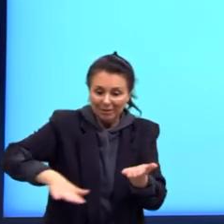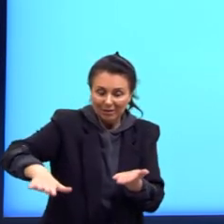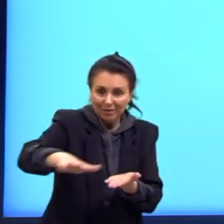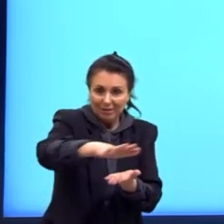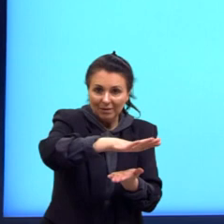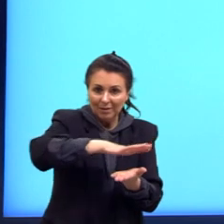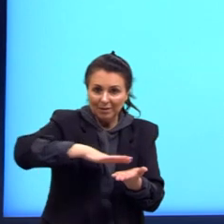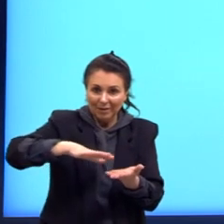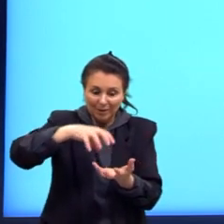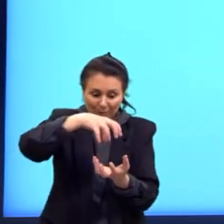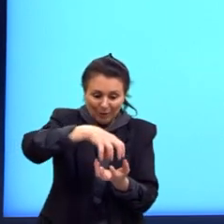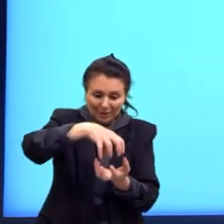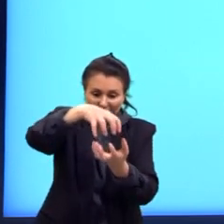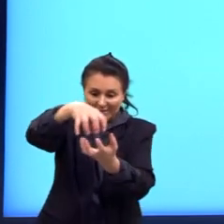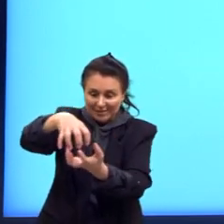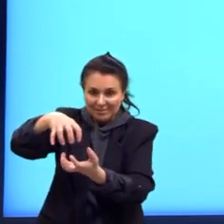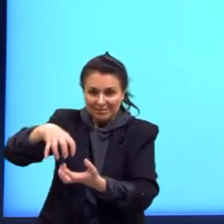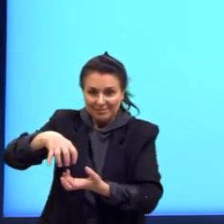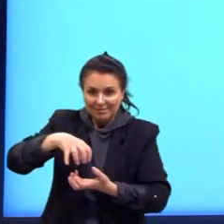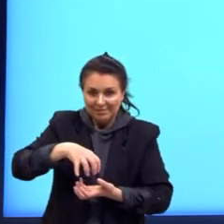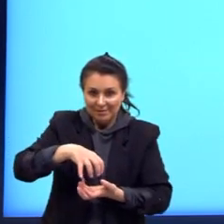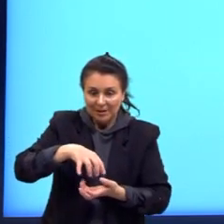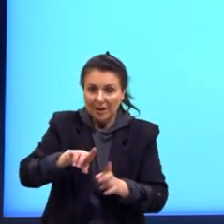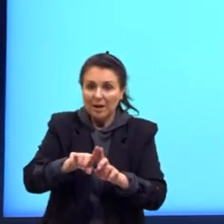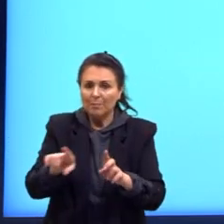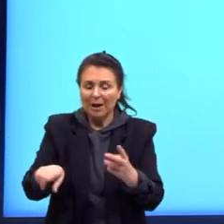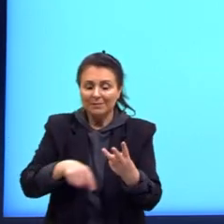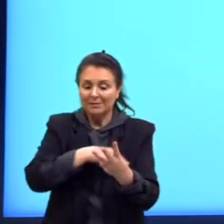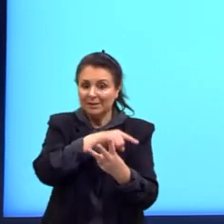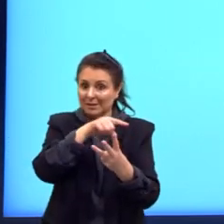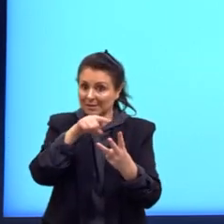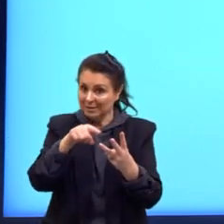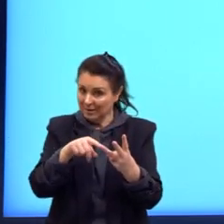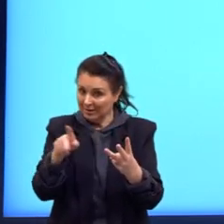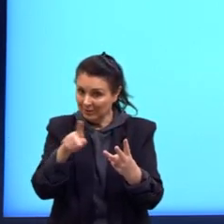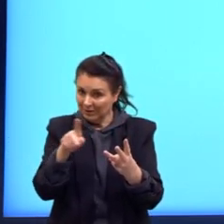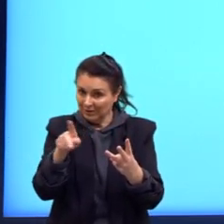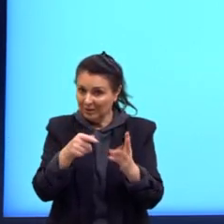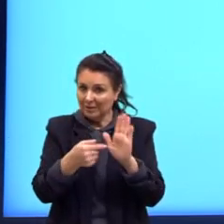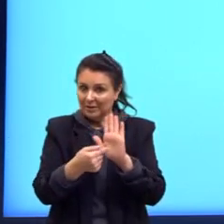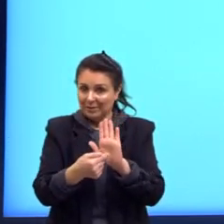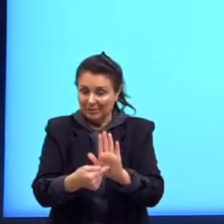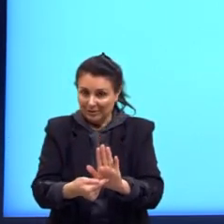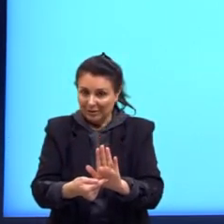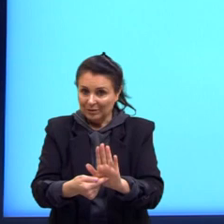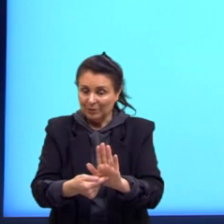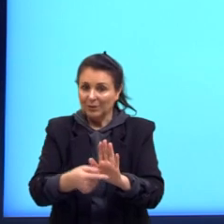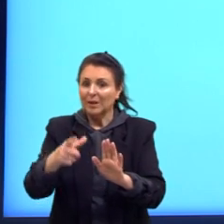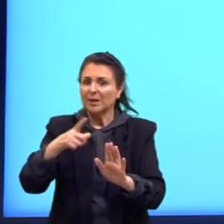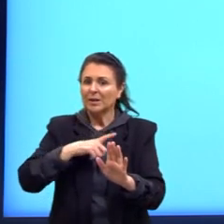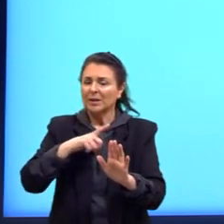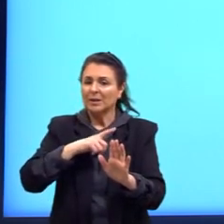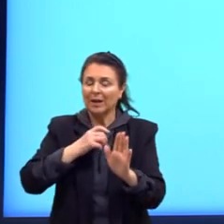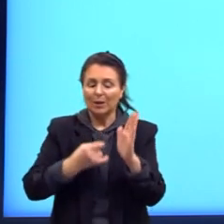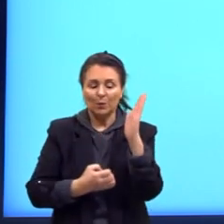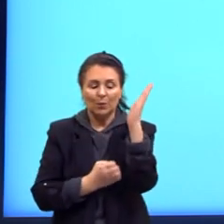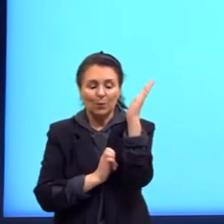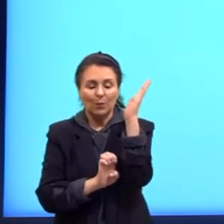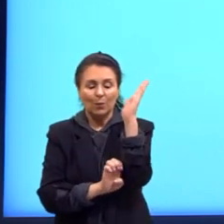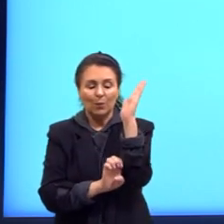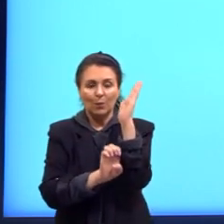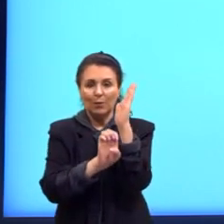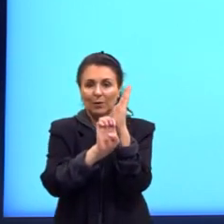solo as bolinhas né mas essas três esferas aqui que são aquelas onde passa o elevador